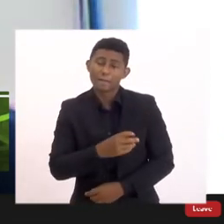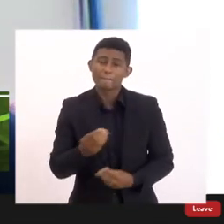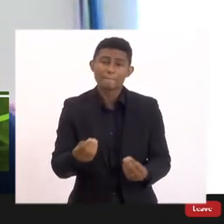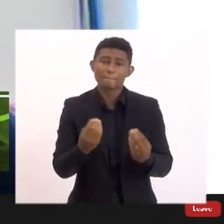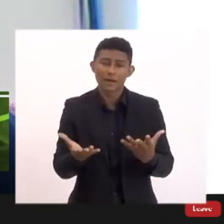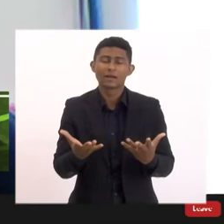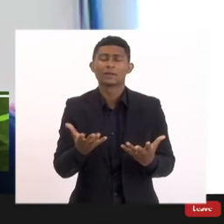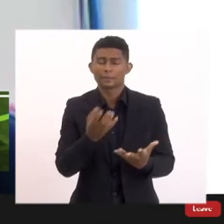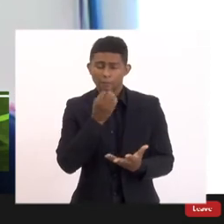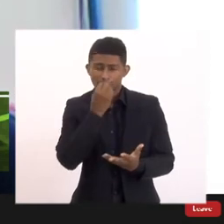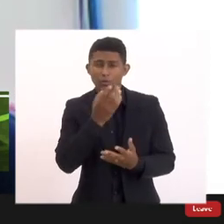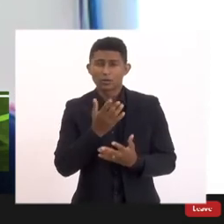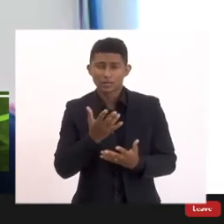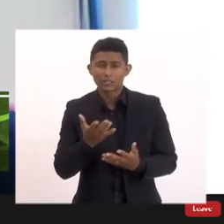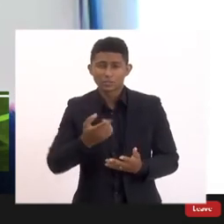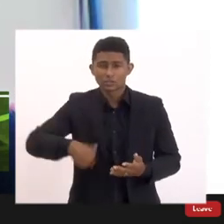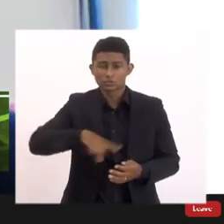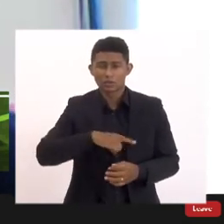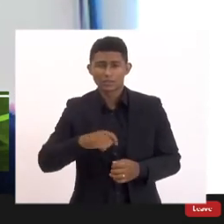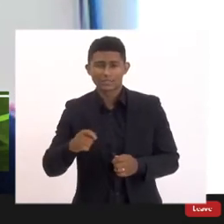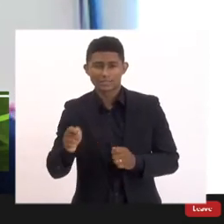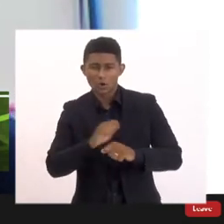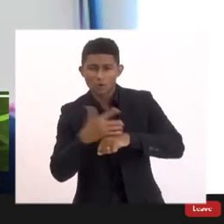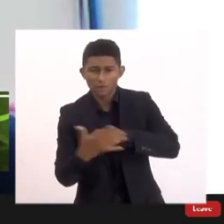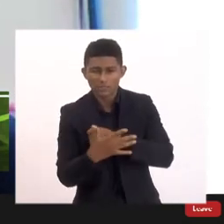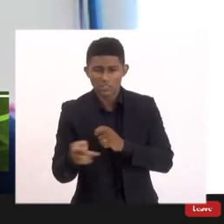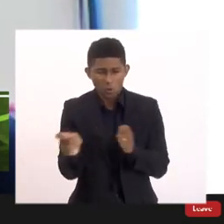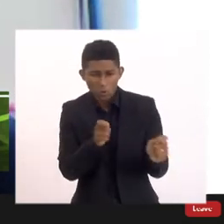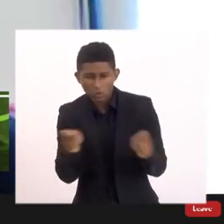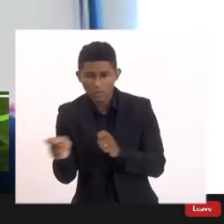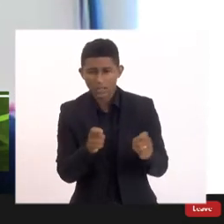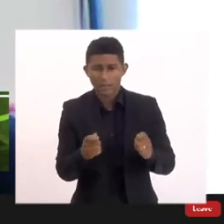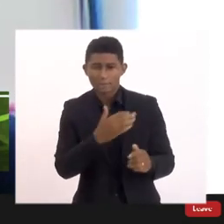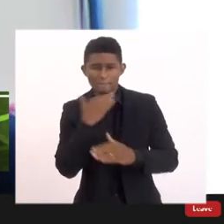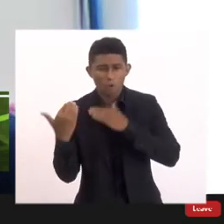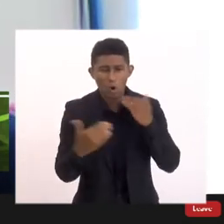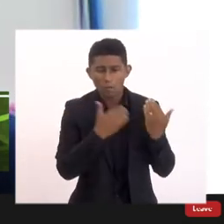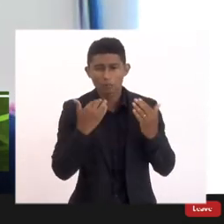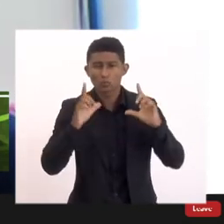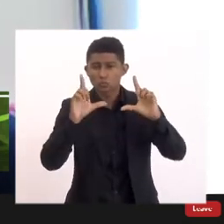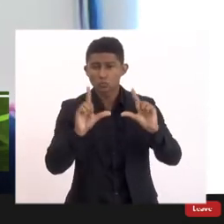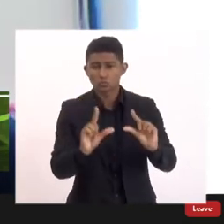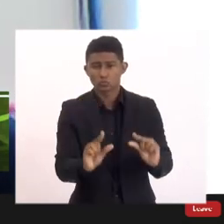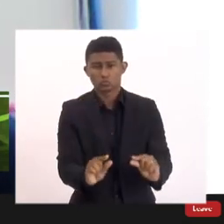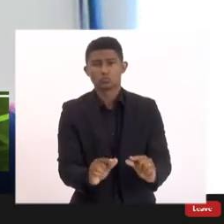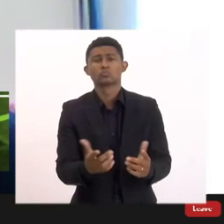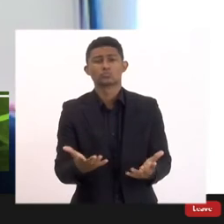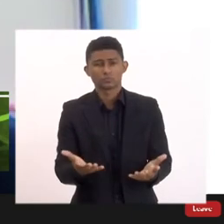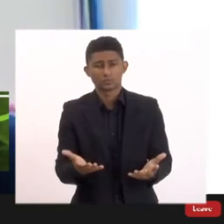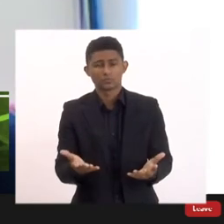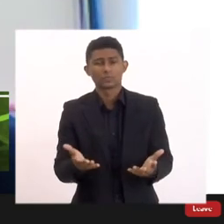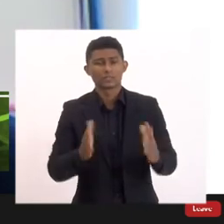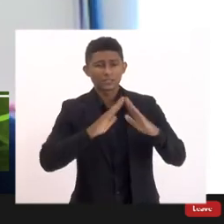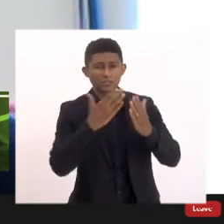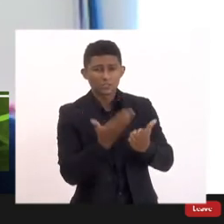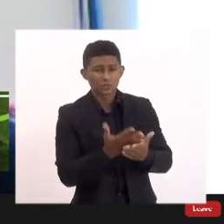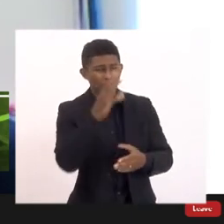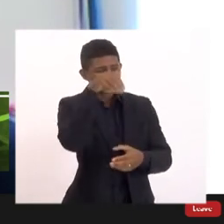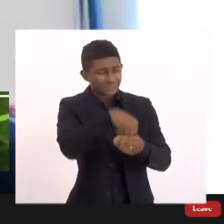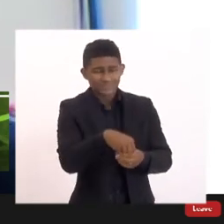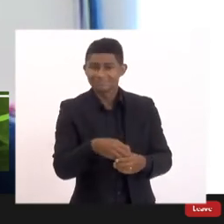gente consiga controlar a pandemia e reduzir o número de mortes no nosso estado. A gente não tem dúvida do papel das escolas